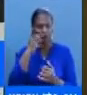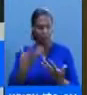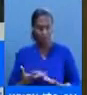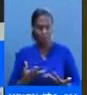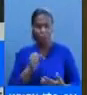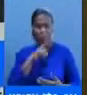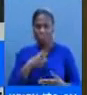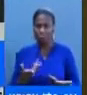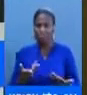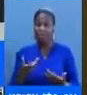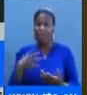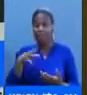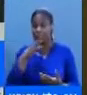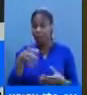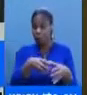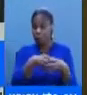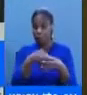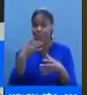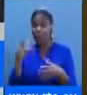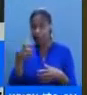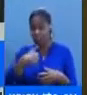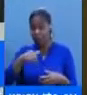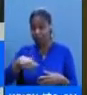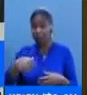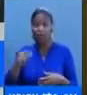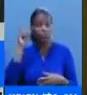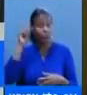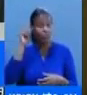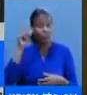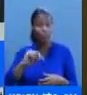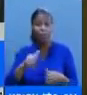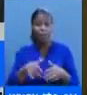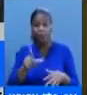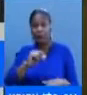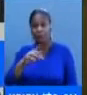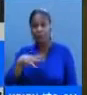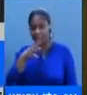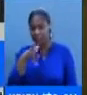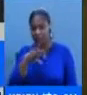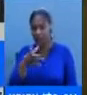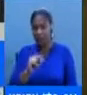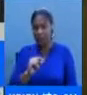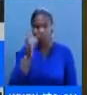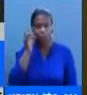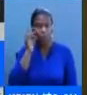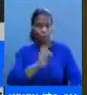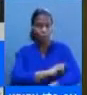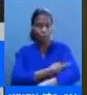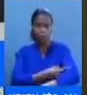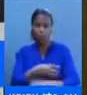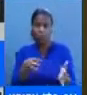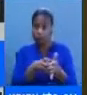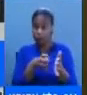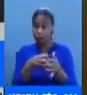também para a nossa comunidade imigrada que nós temos aqui, que é importante, mas significa também um sinal muito forte,